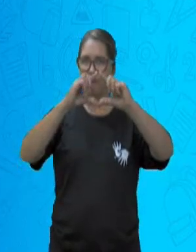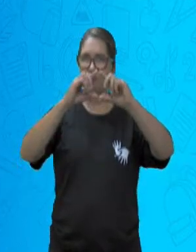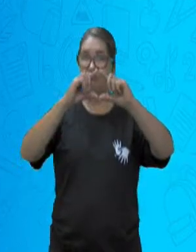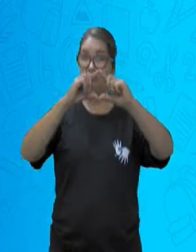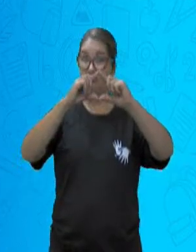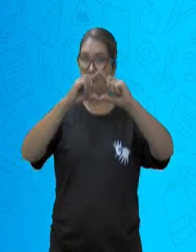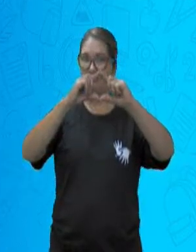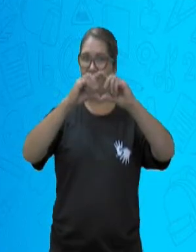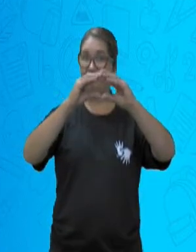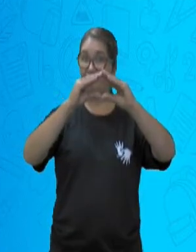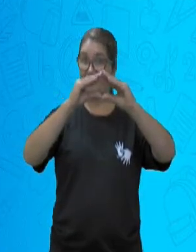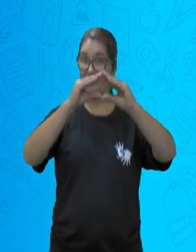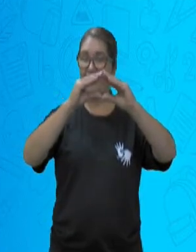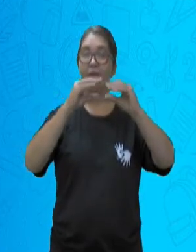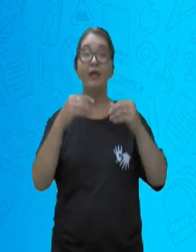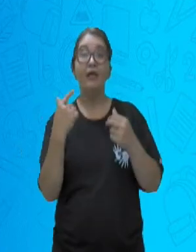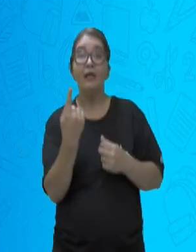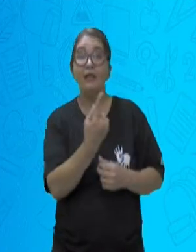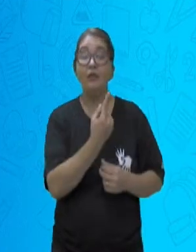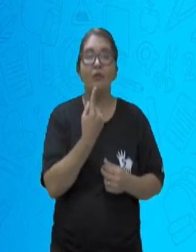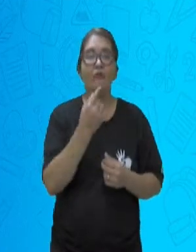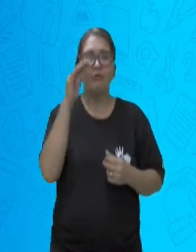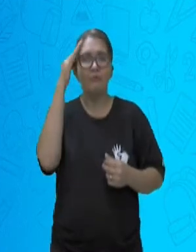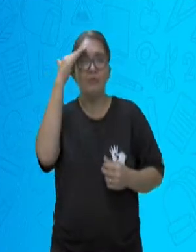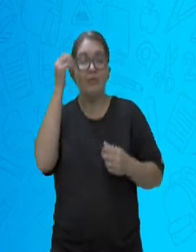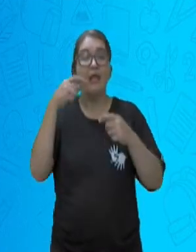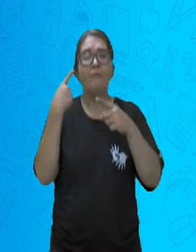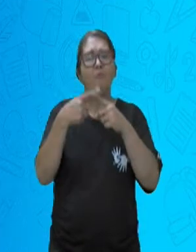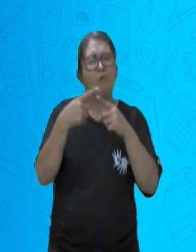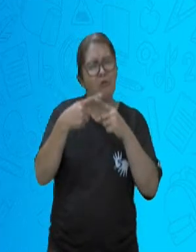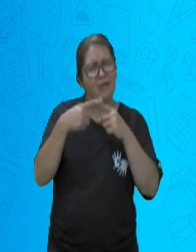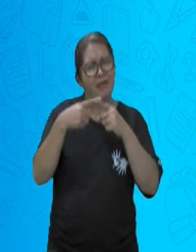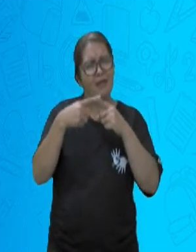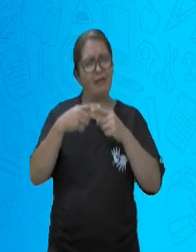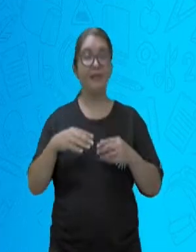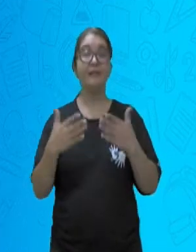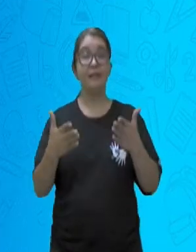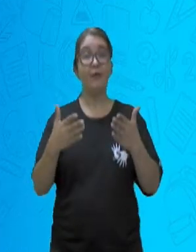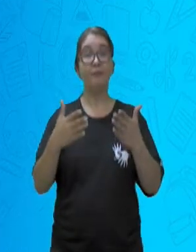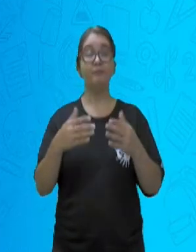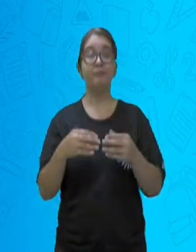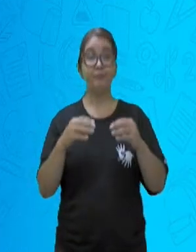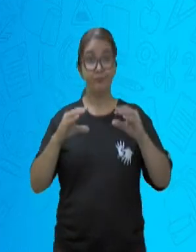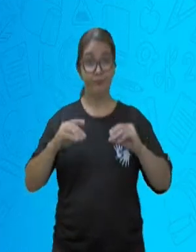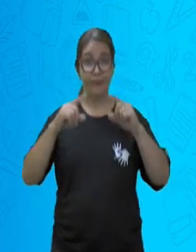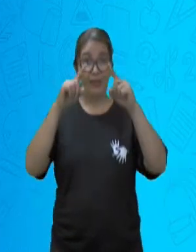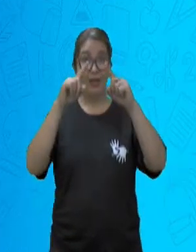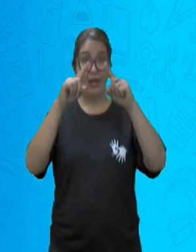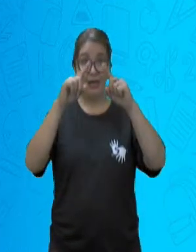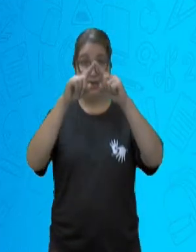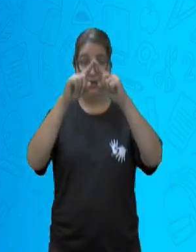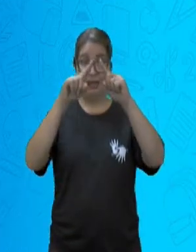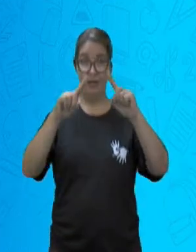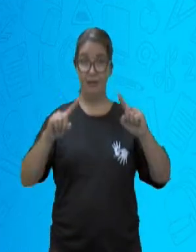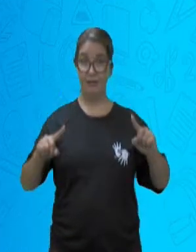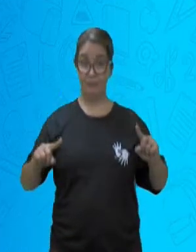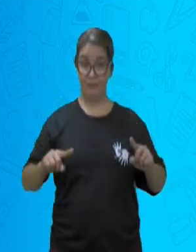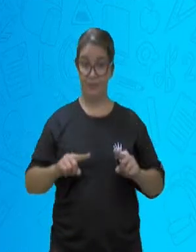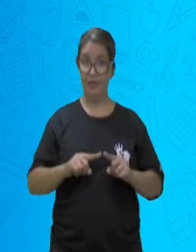disso também. Vamos lá. A divisão da pirâmide foi feita a partir